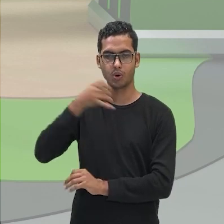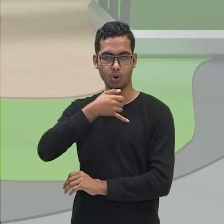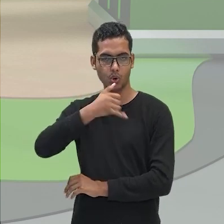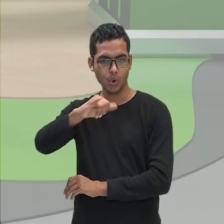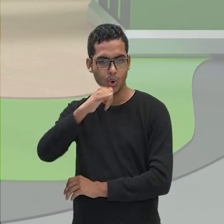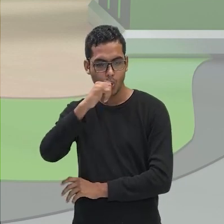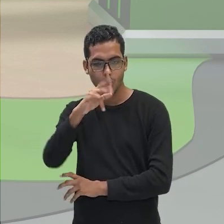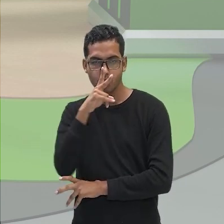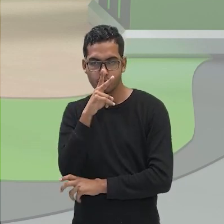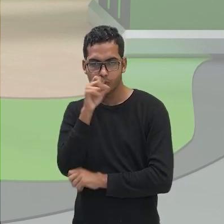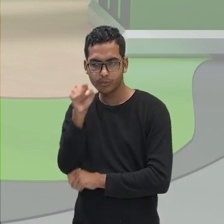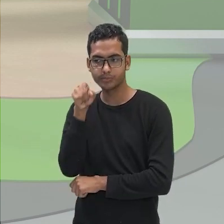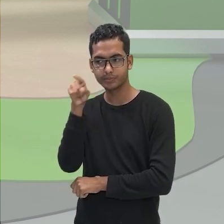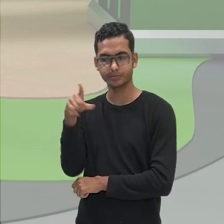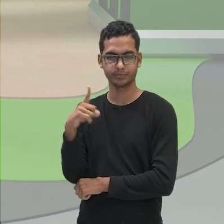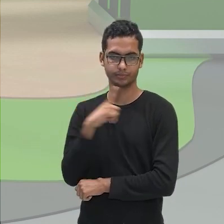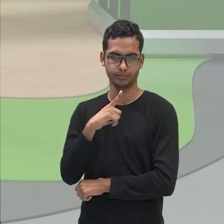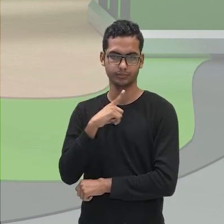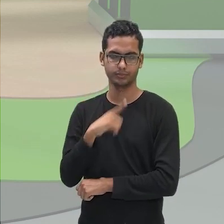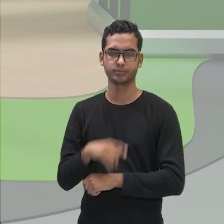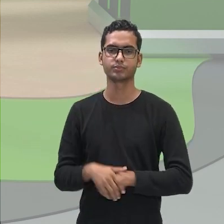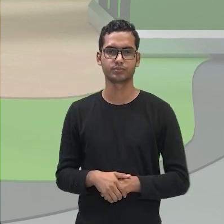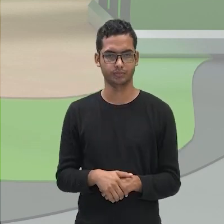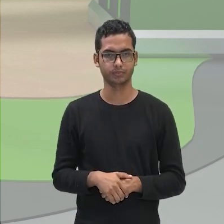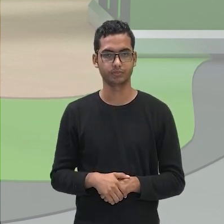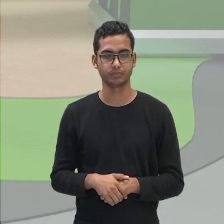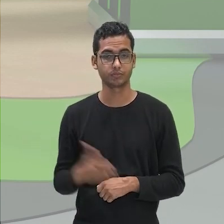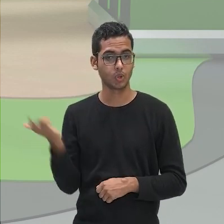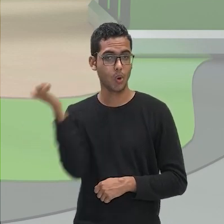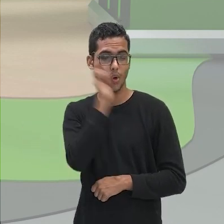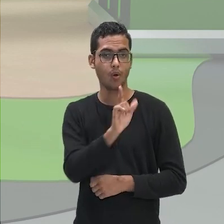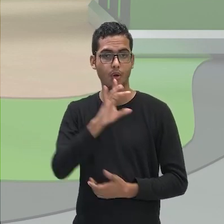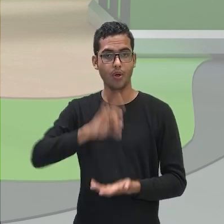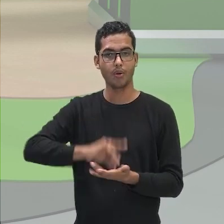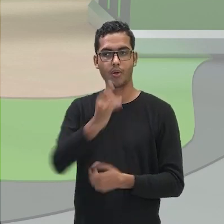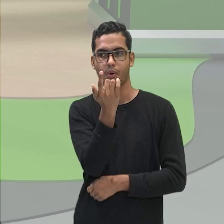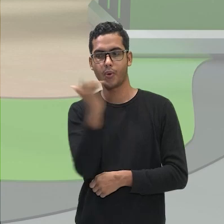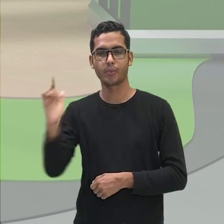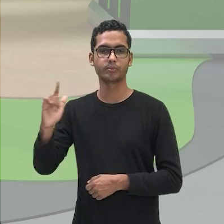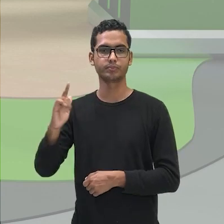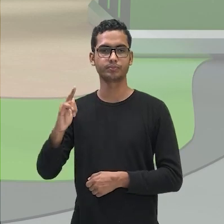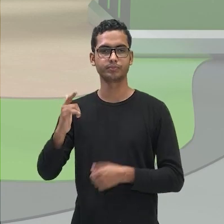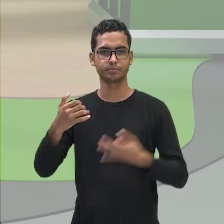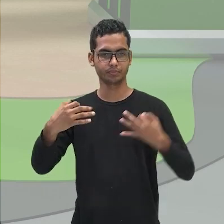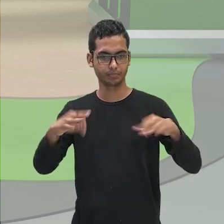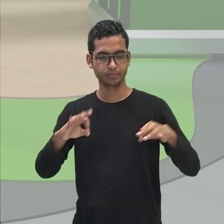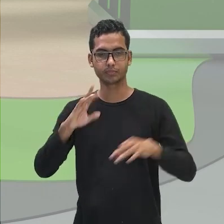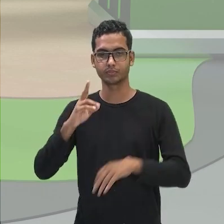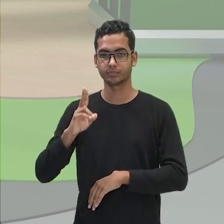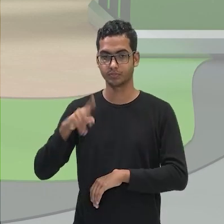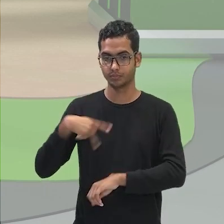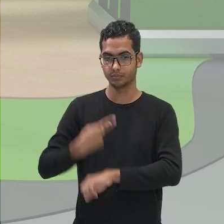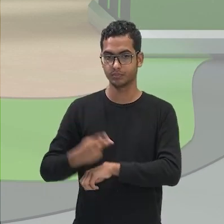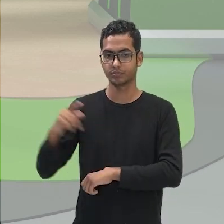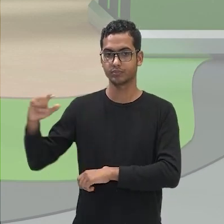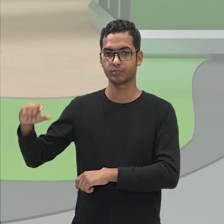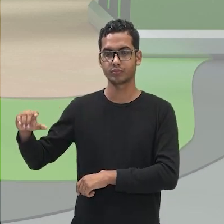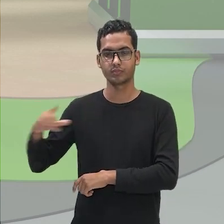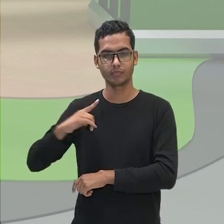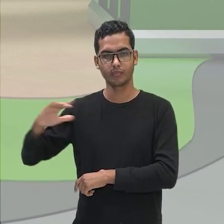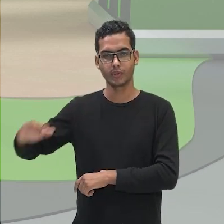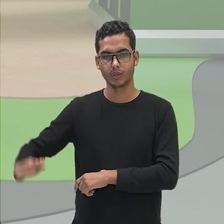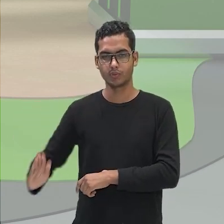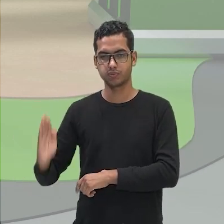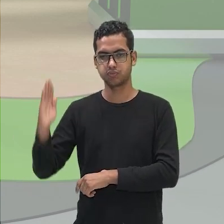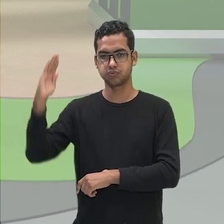tem um certo potencial para que ele possa realizar ali uma outra atividade. E na sequência você observa, quando ele chegou lá no ponto